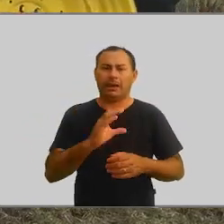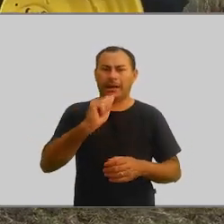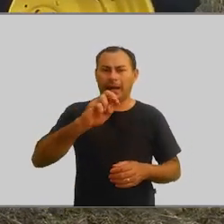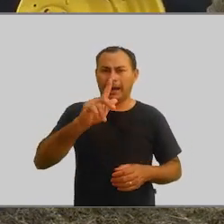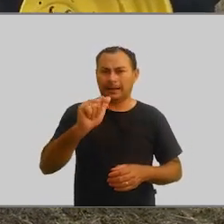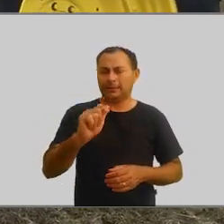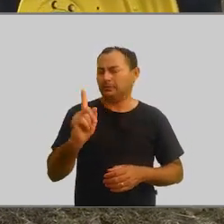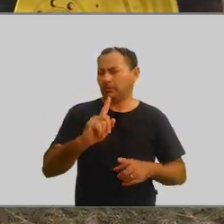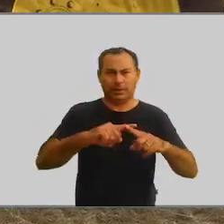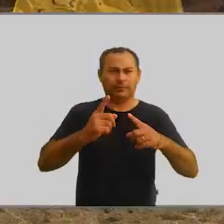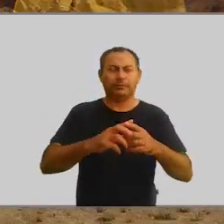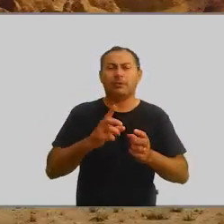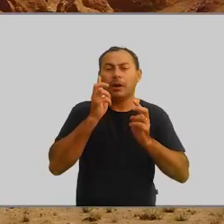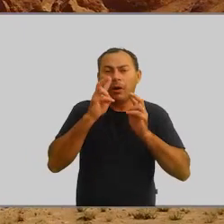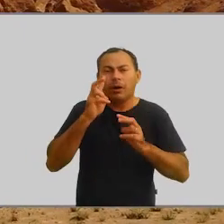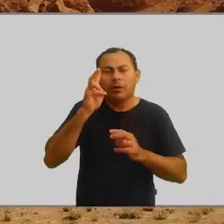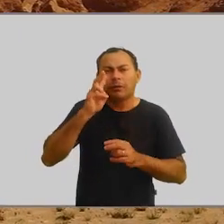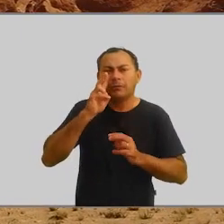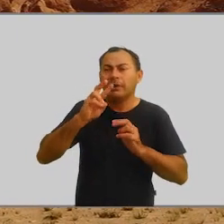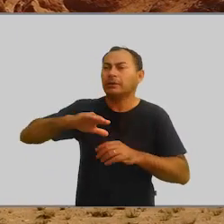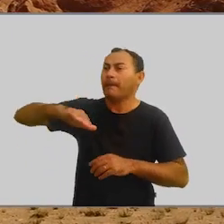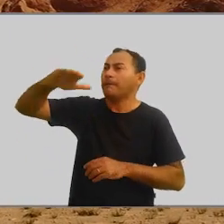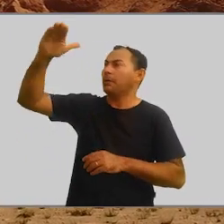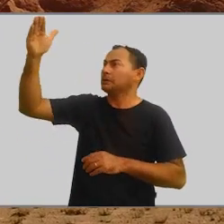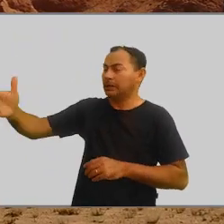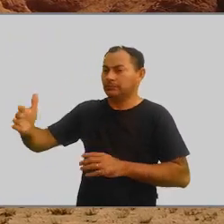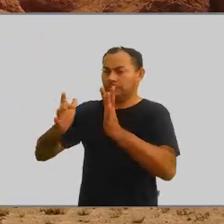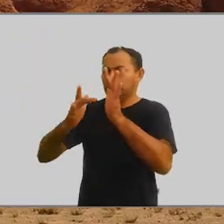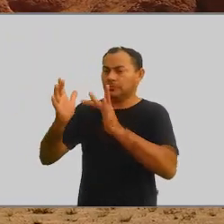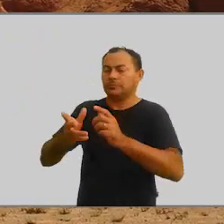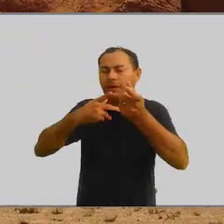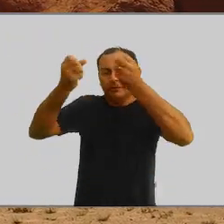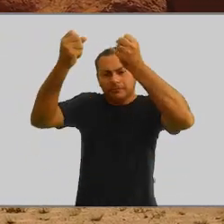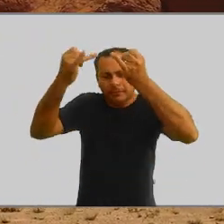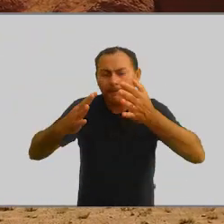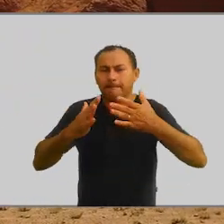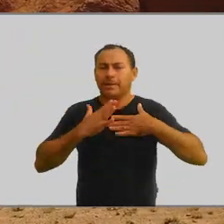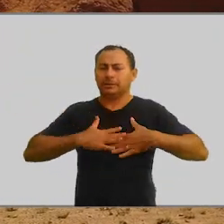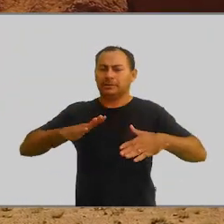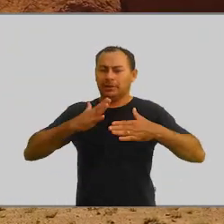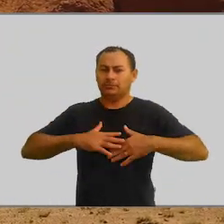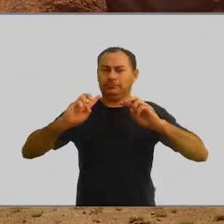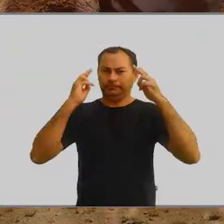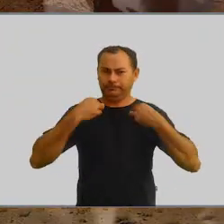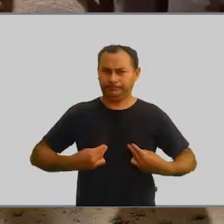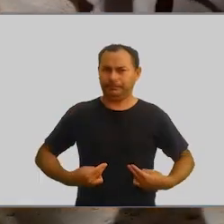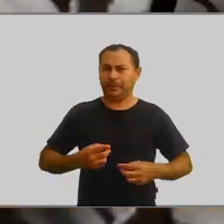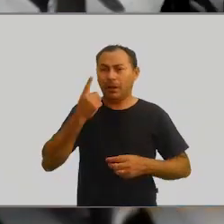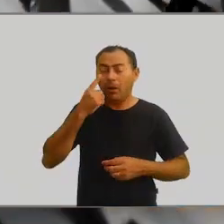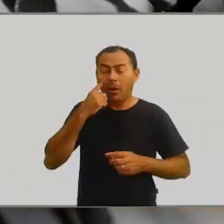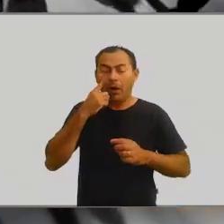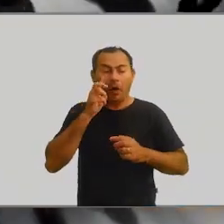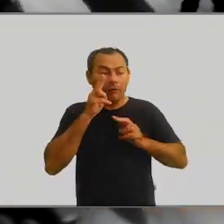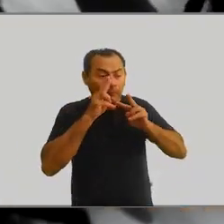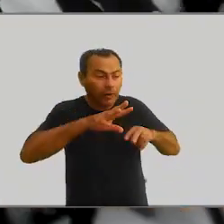carga, mas não é não. Vamos voltar para o alto da montanha, onde Jesus falou sobre mansidão e humildade. Olhe